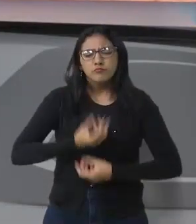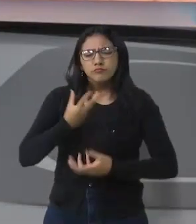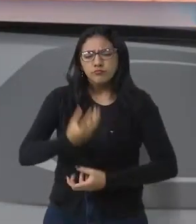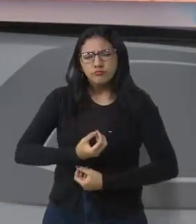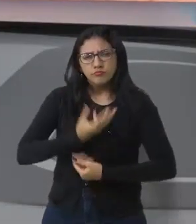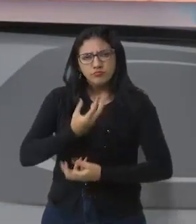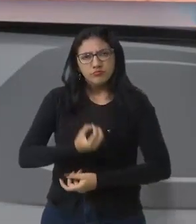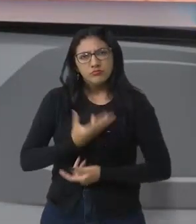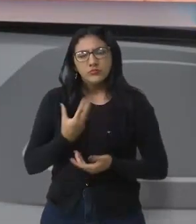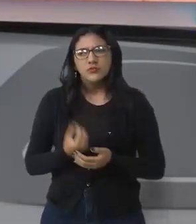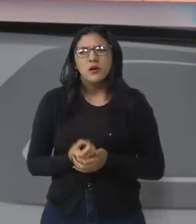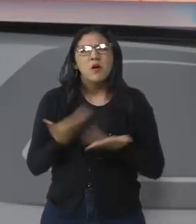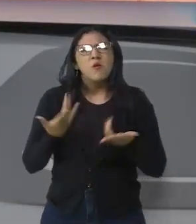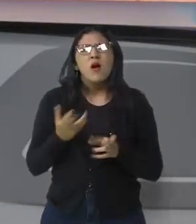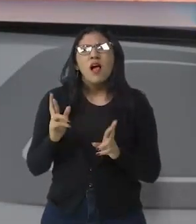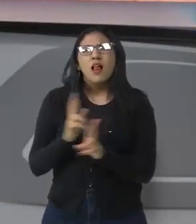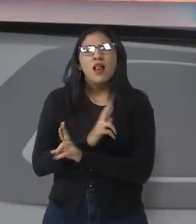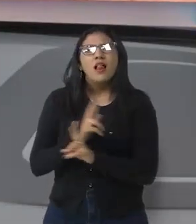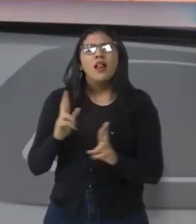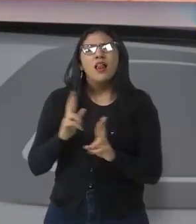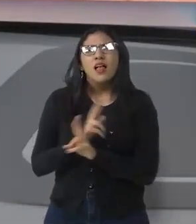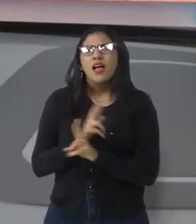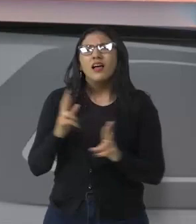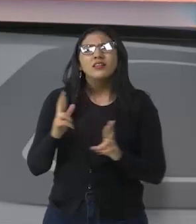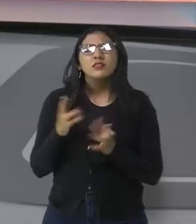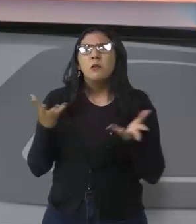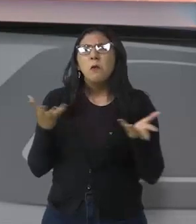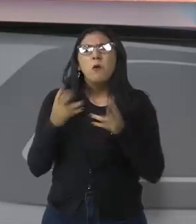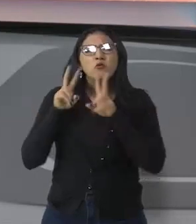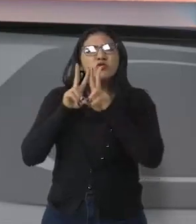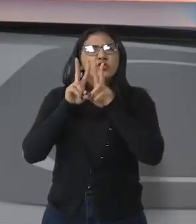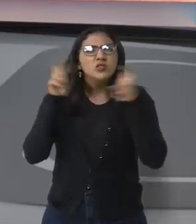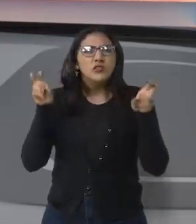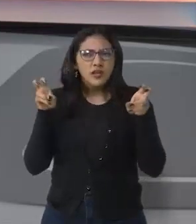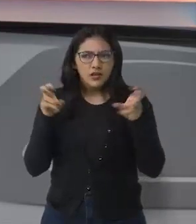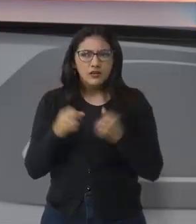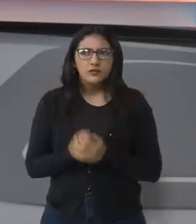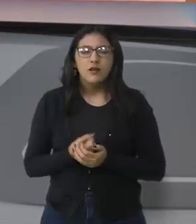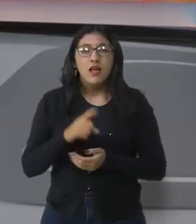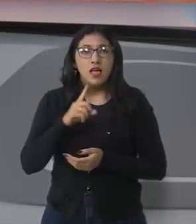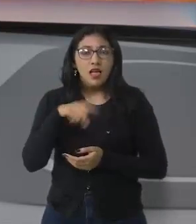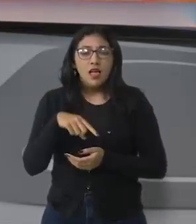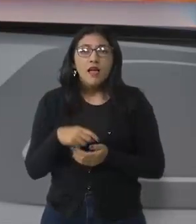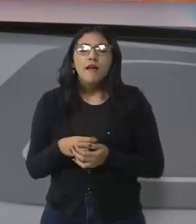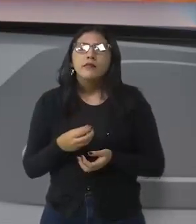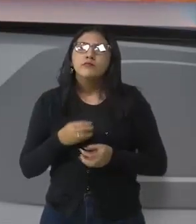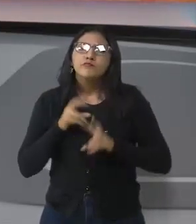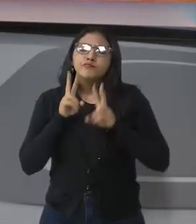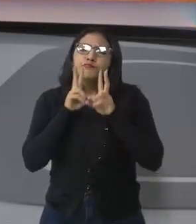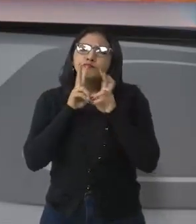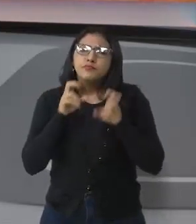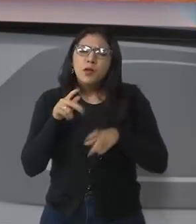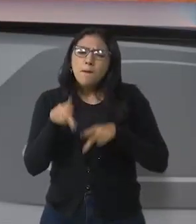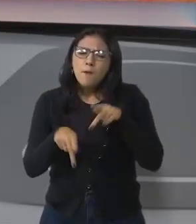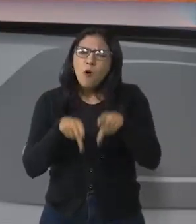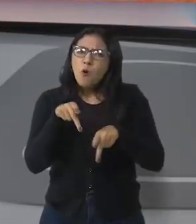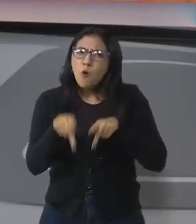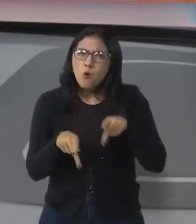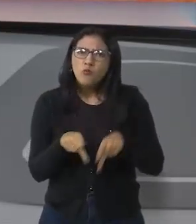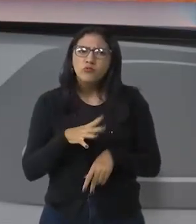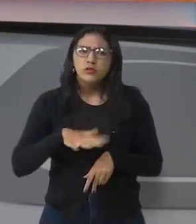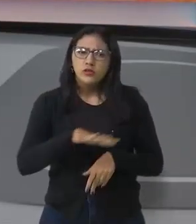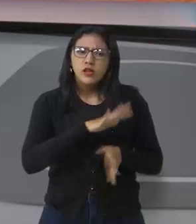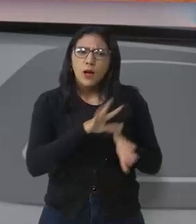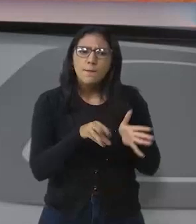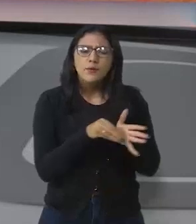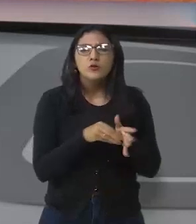essa declamação do poema, o que ela vai fazer com relação com o conteúdo que a gente abordou? É justamente fazer com que os povos